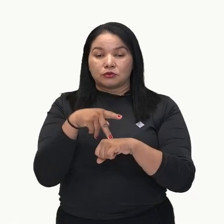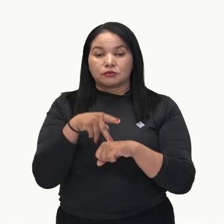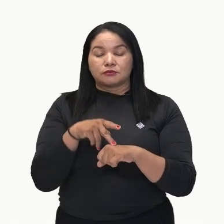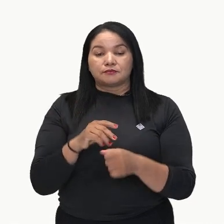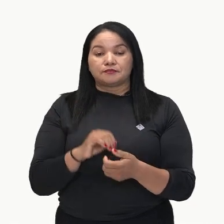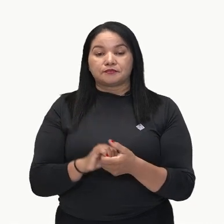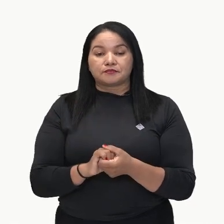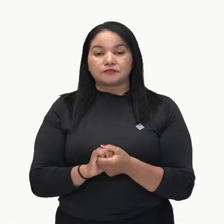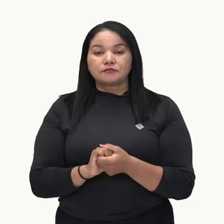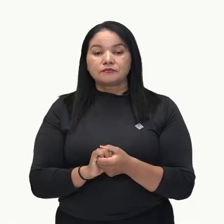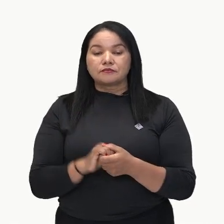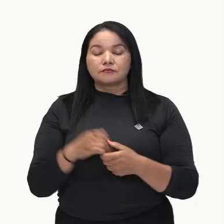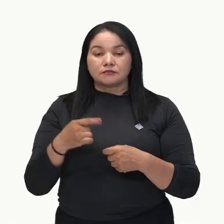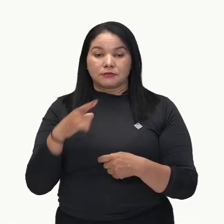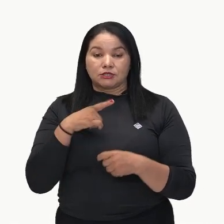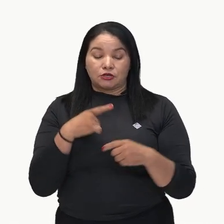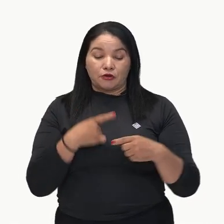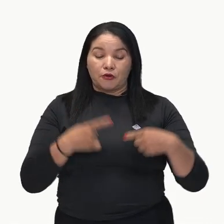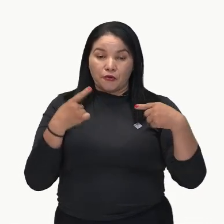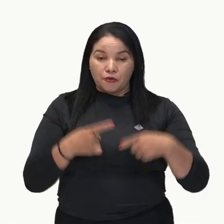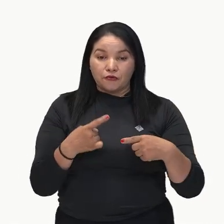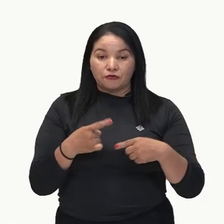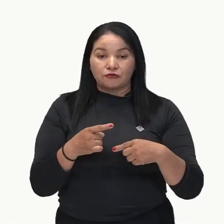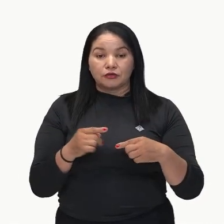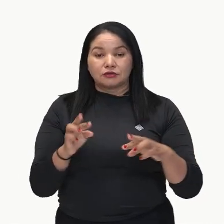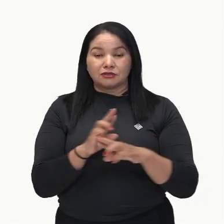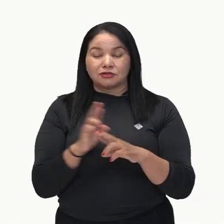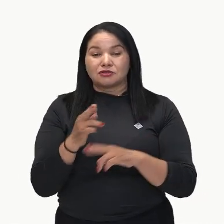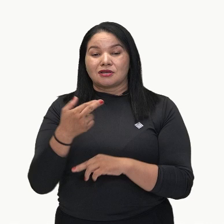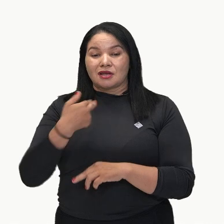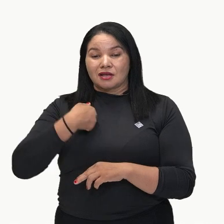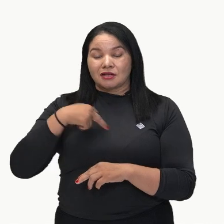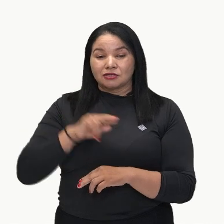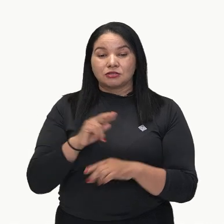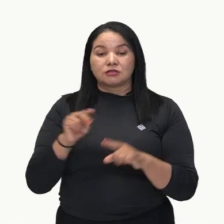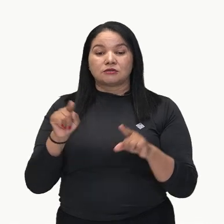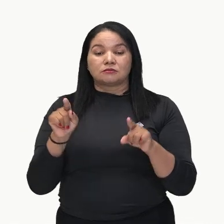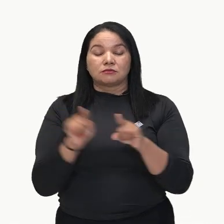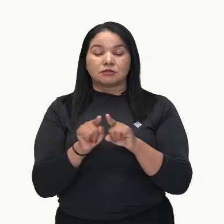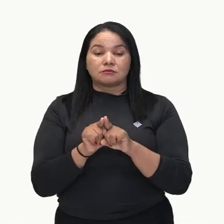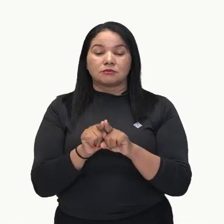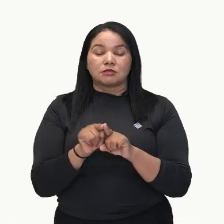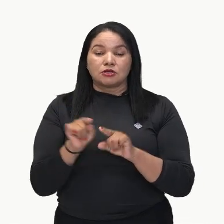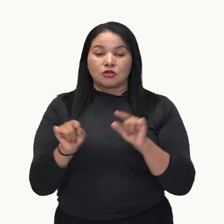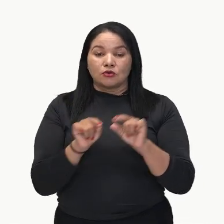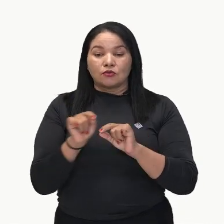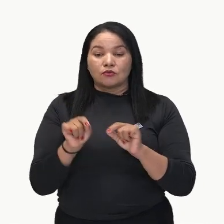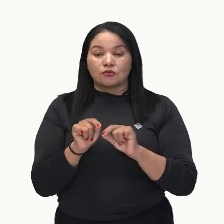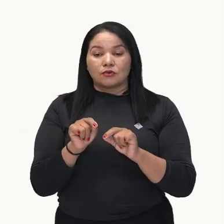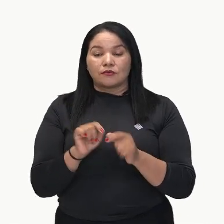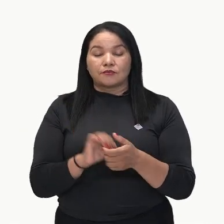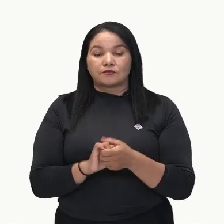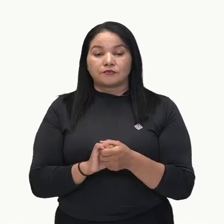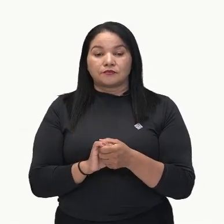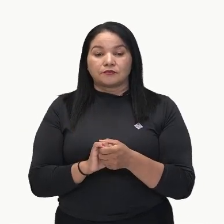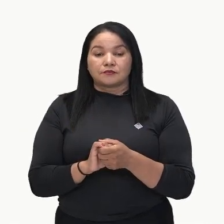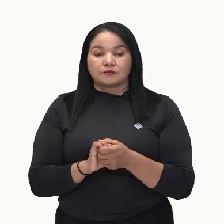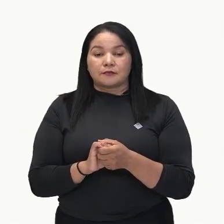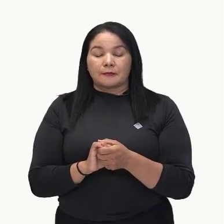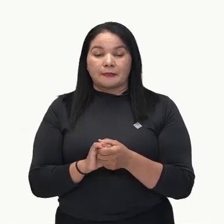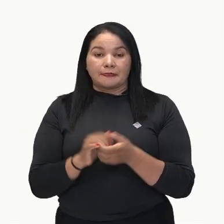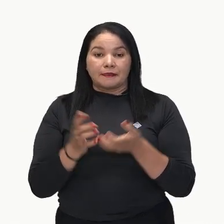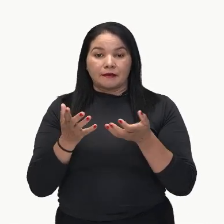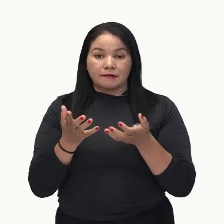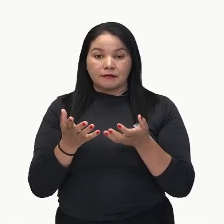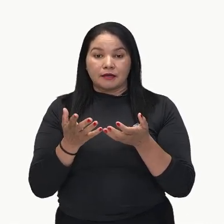de conflitos relacionados à religião, relacionados também, né, à parte que querem